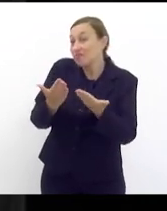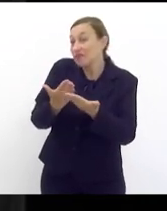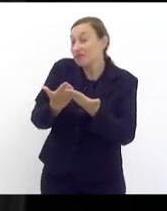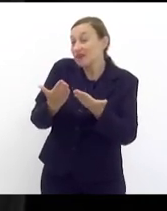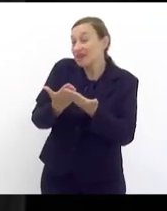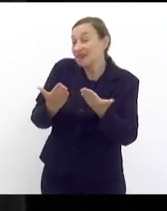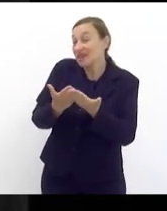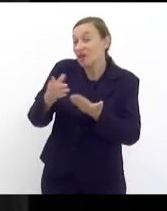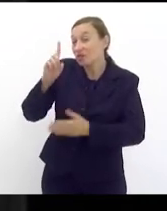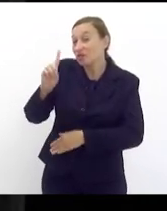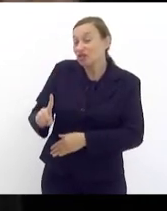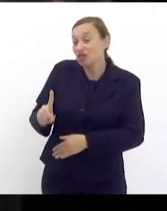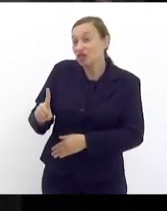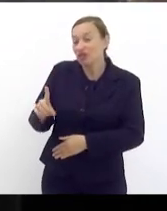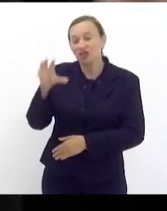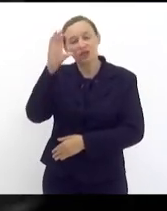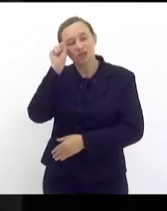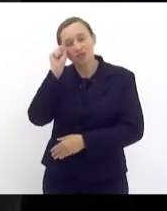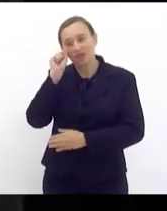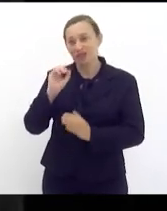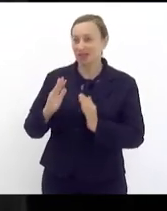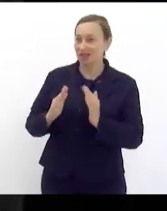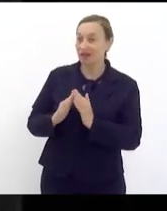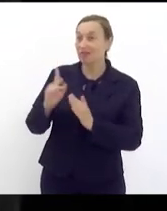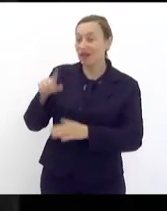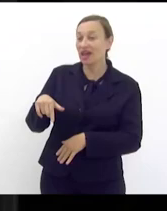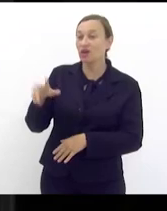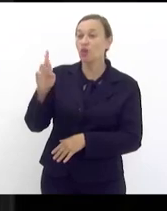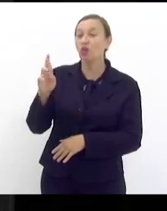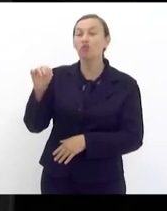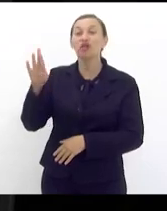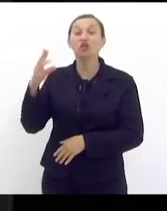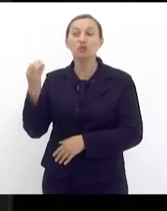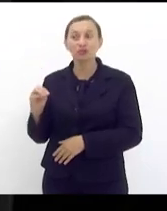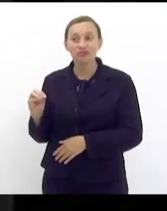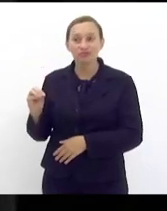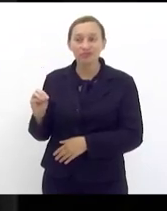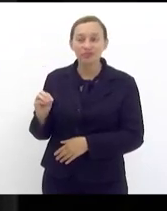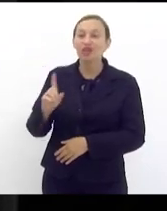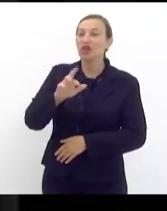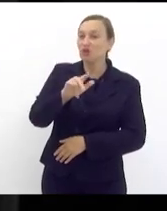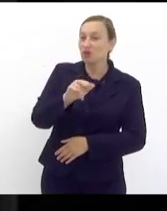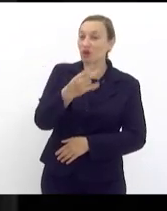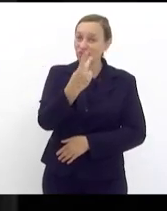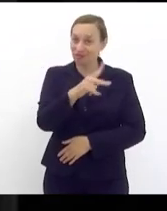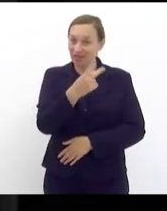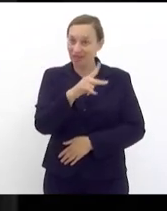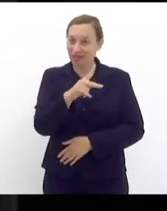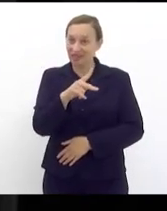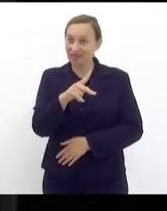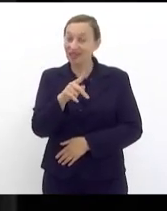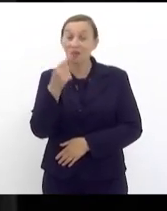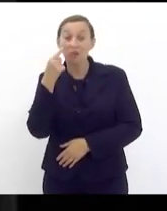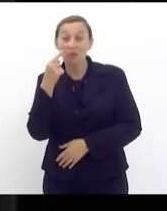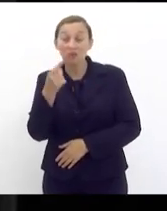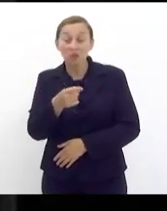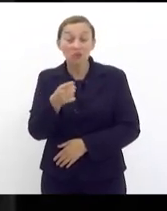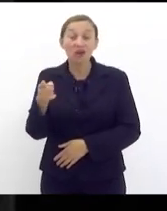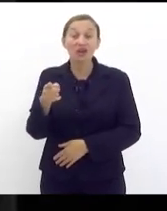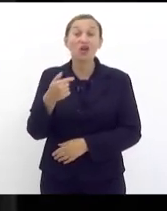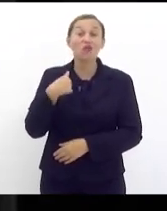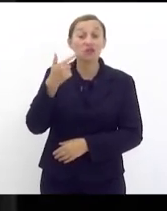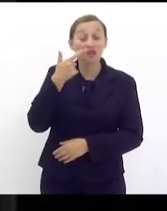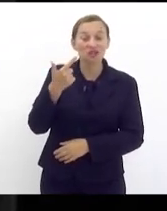o direito de dormir na cama era o Rubinho. E o irmão dele, que está por aí também,